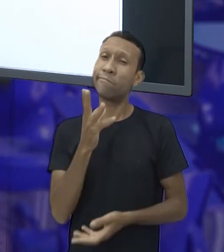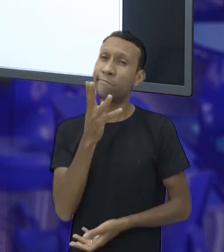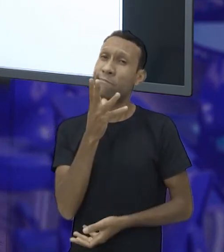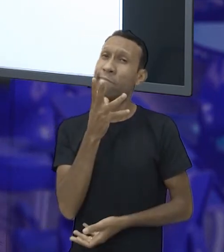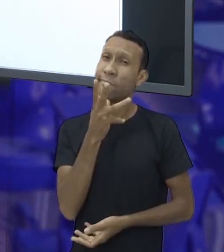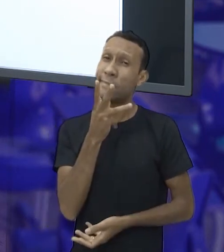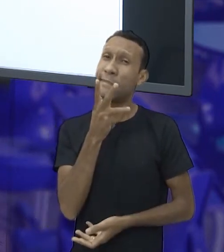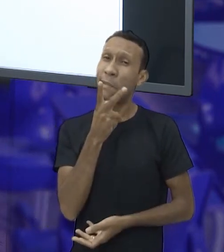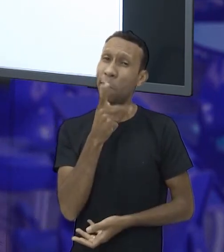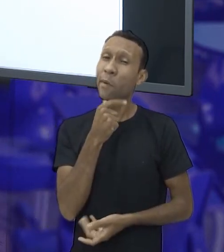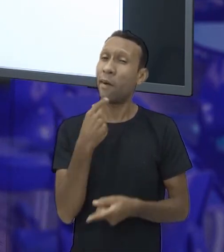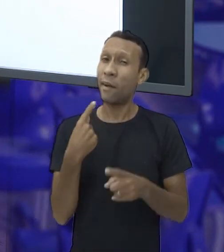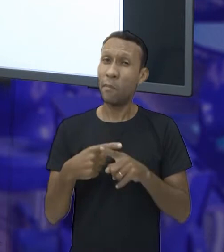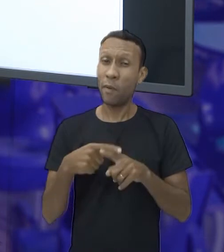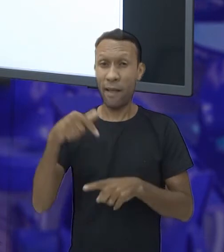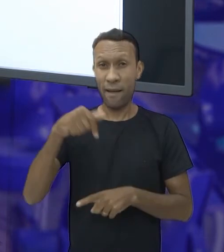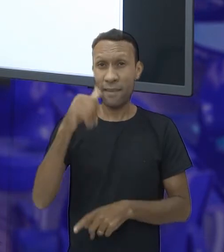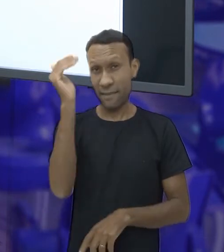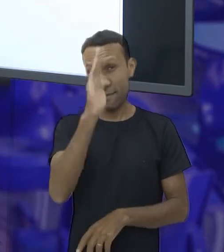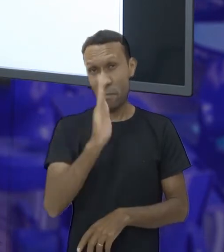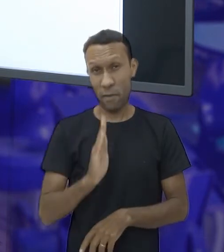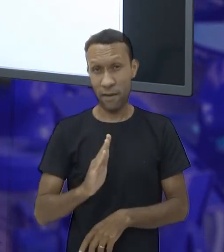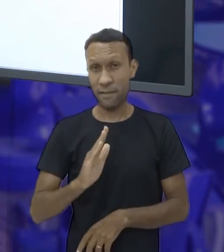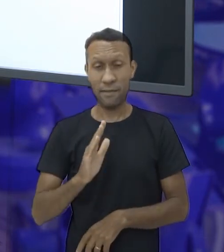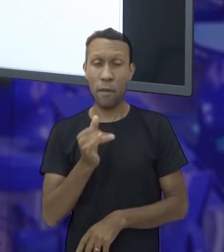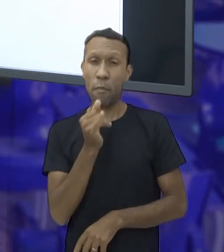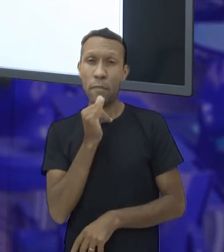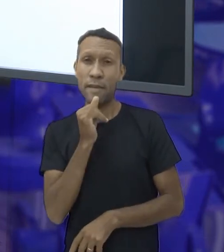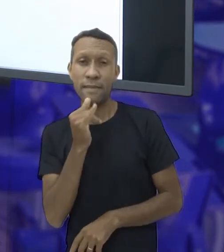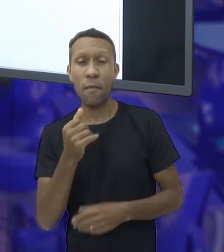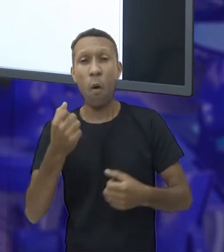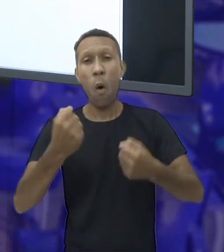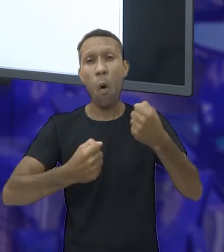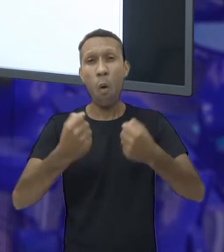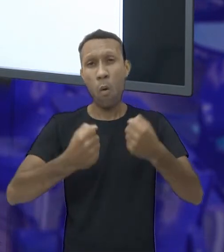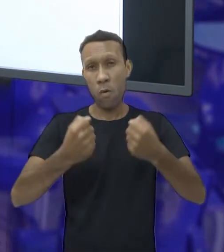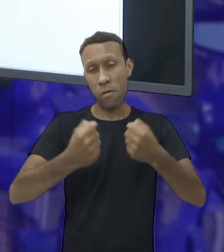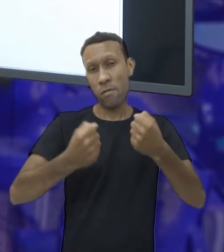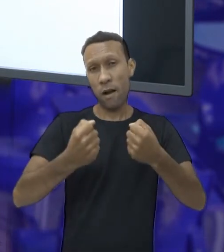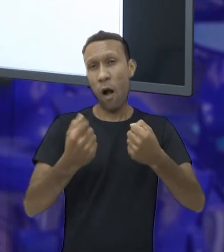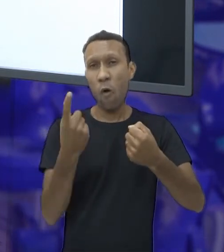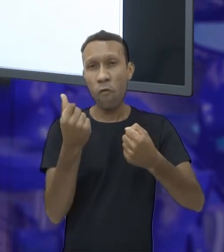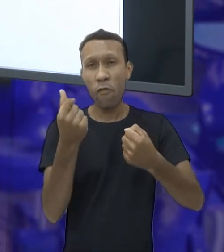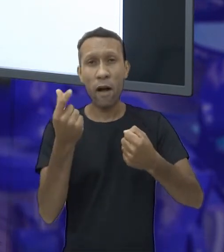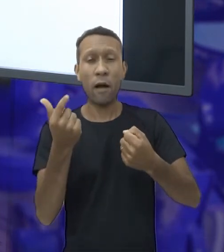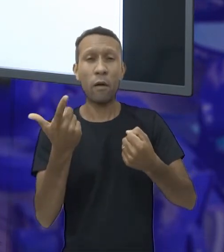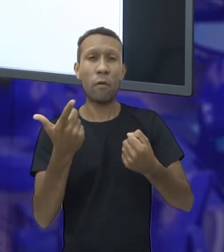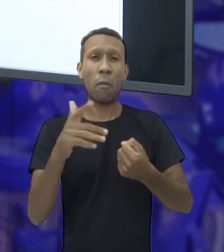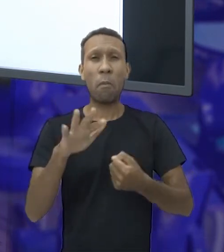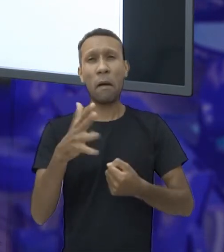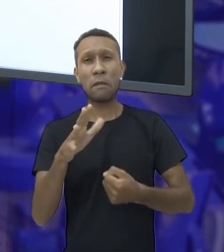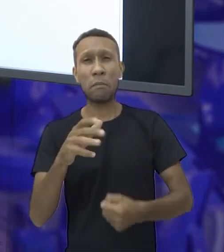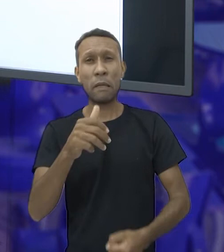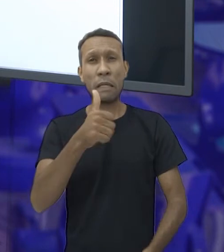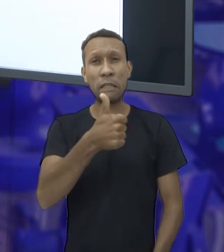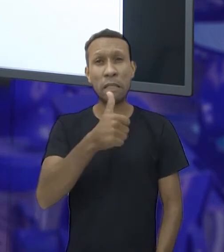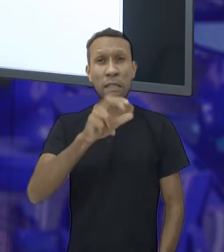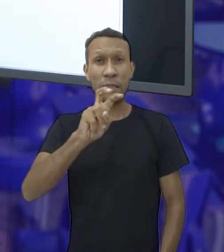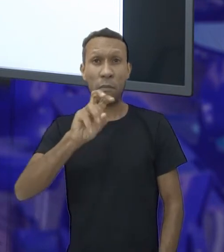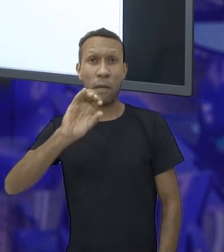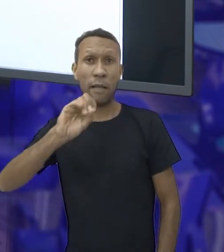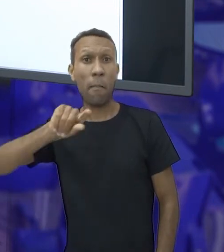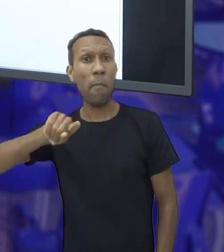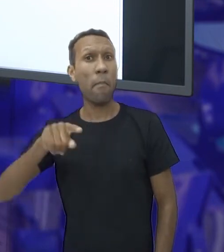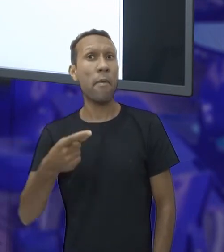custo gigantesco, né? Já que aqui no Brasil o carro elétrico mais baratinho é o Renault Zoe, né? Que ele custa R$150